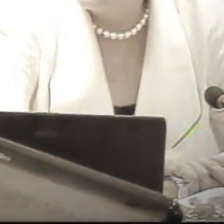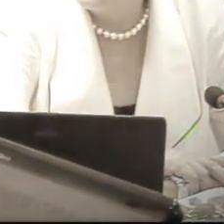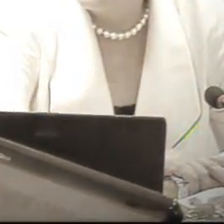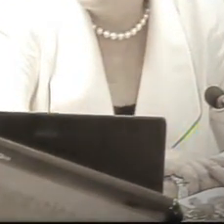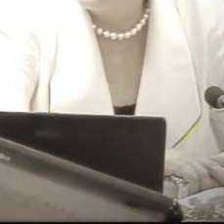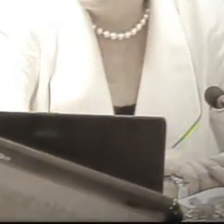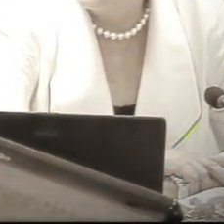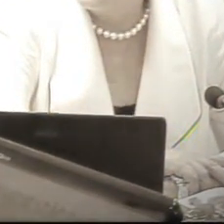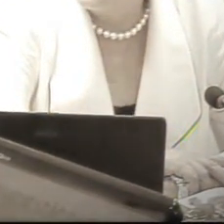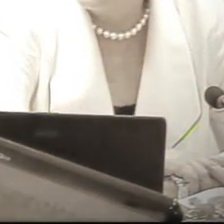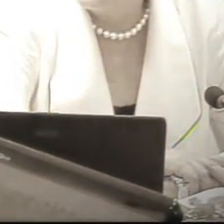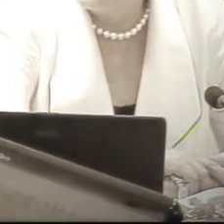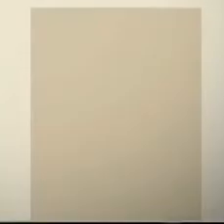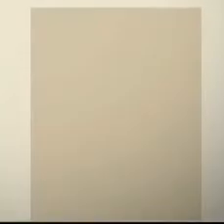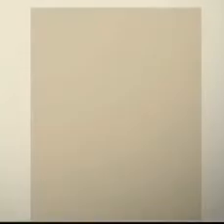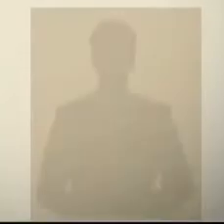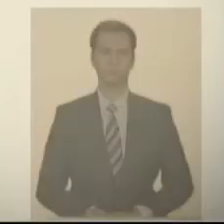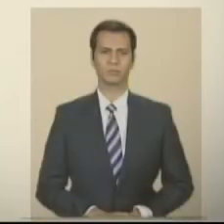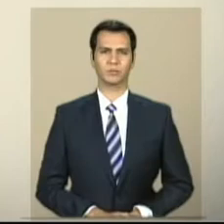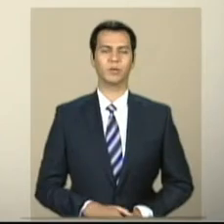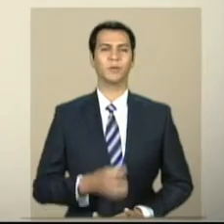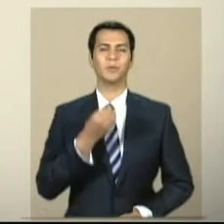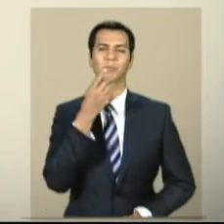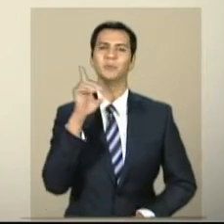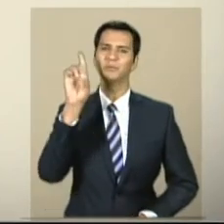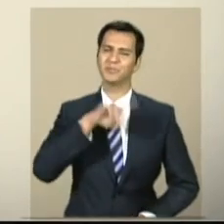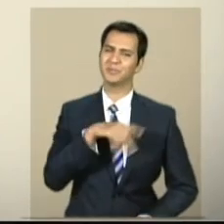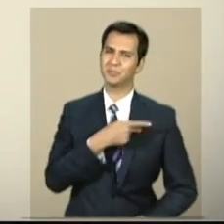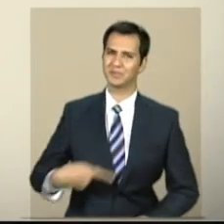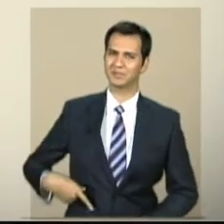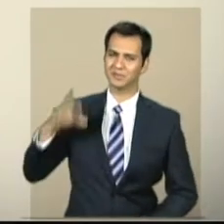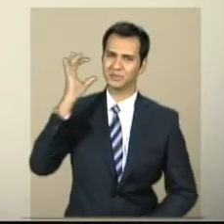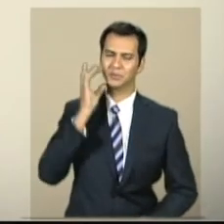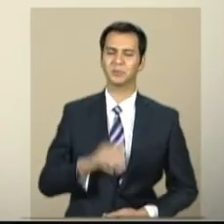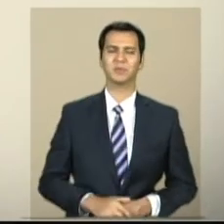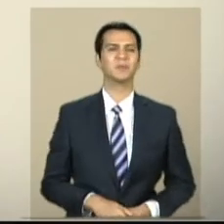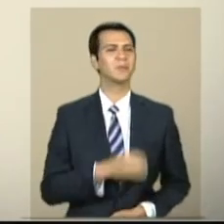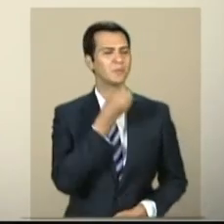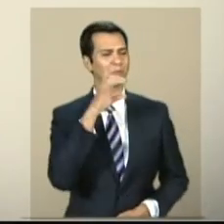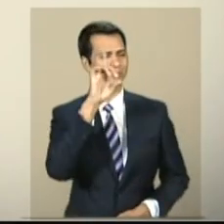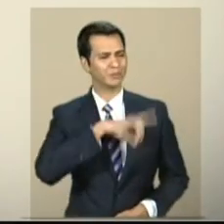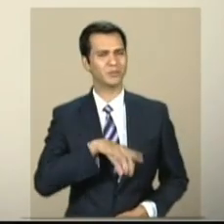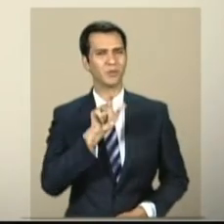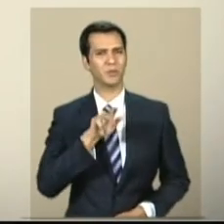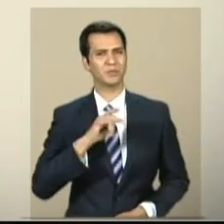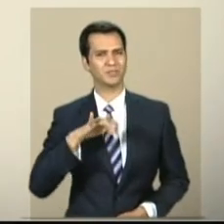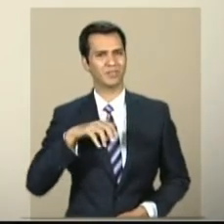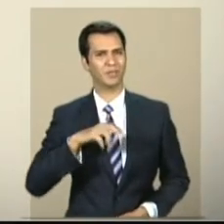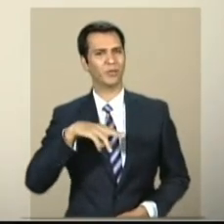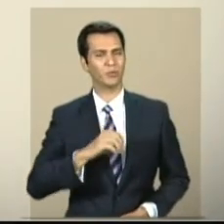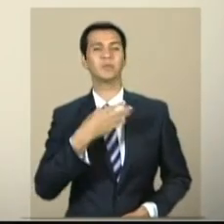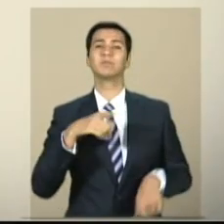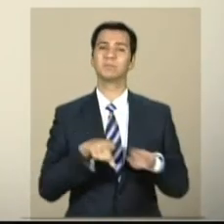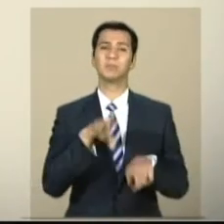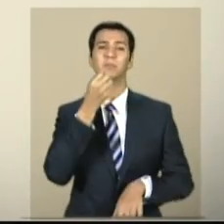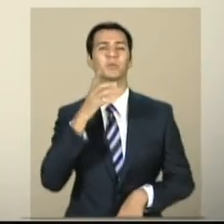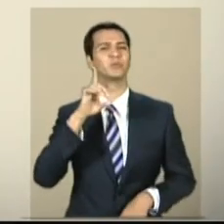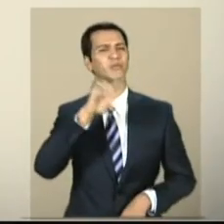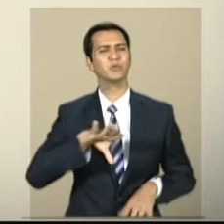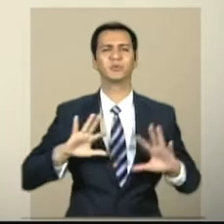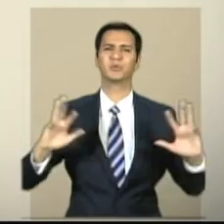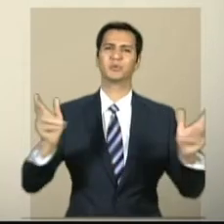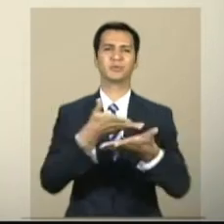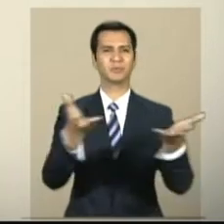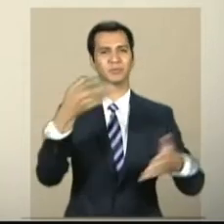Café com a Presidenta. Bom dia, Presidenta. Tudo bem? Tudo bem, Luciano. Bom dia para todos vocês que nos